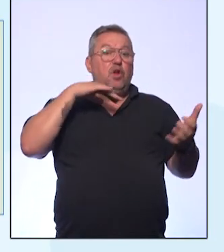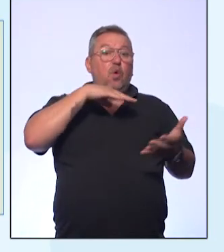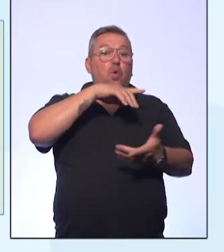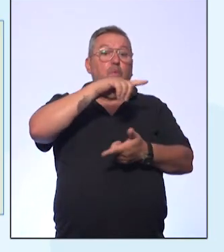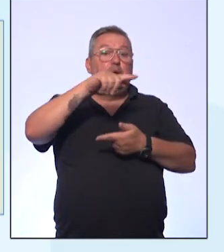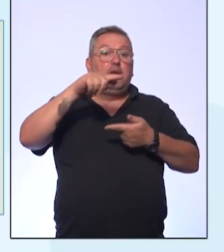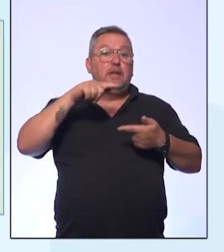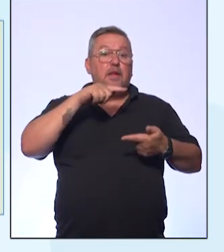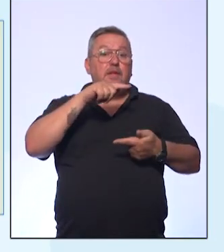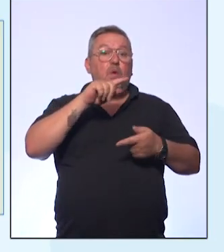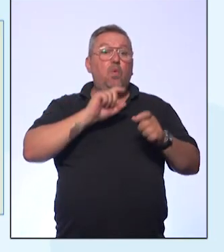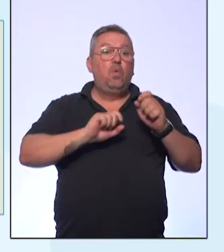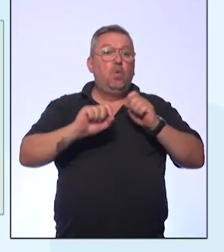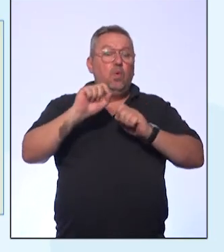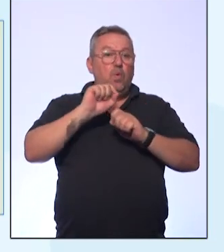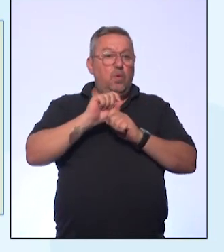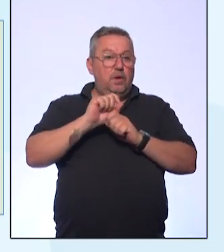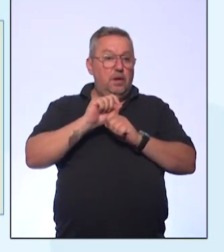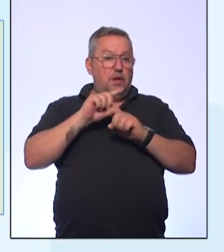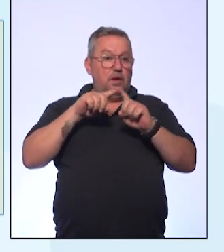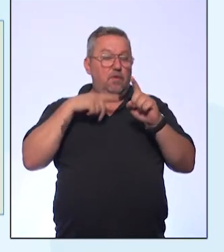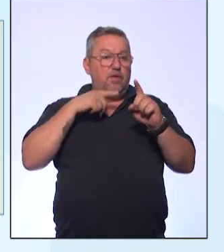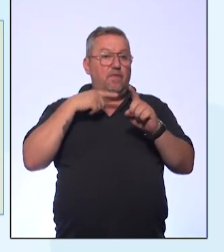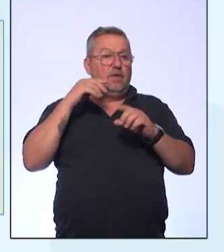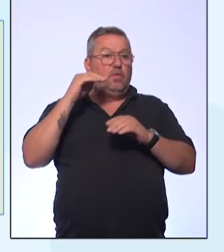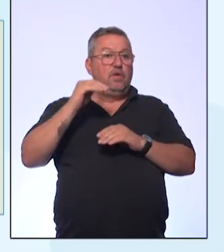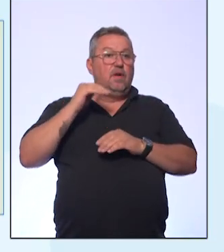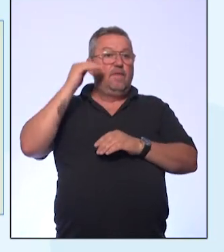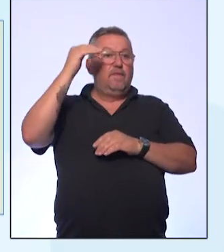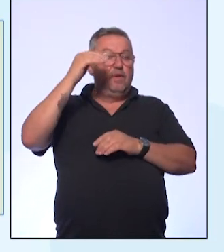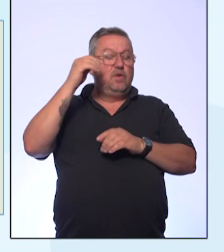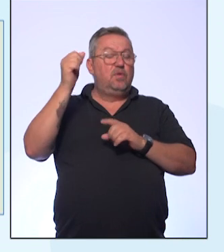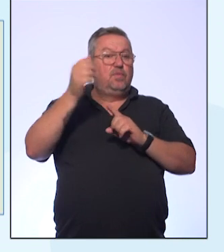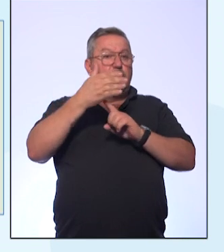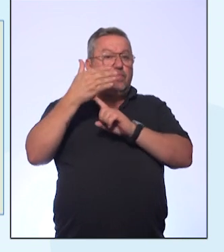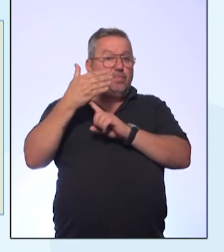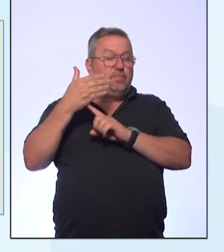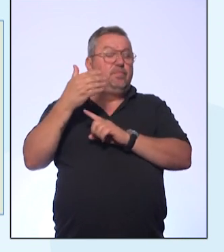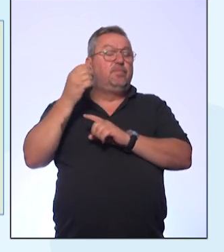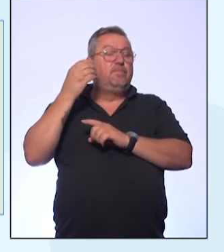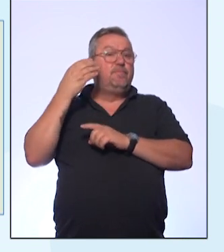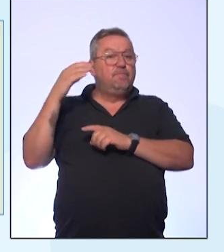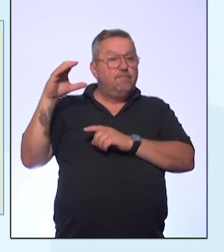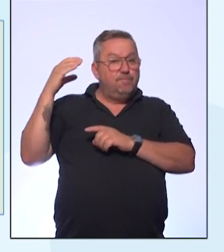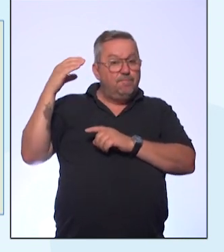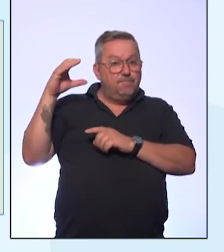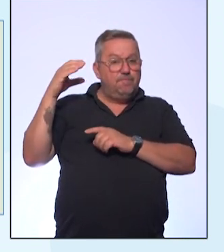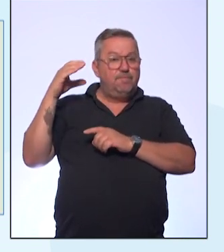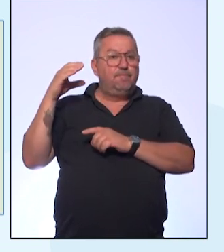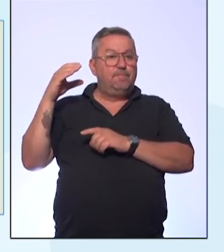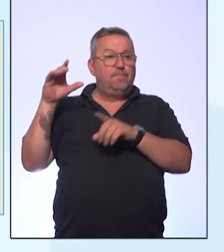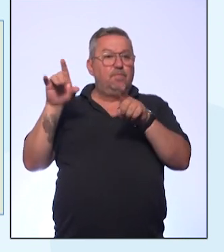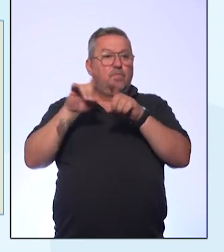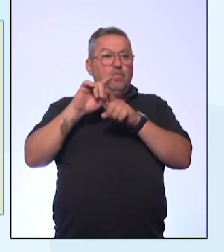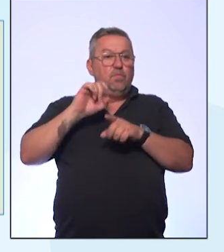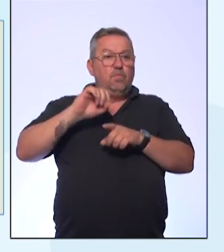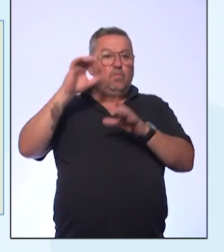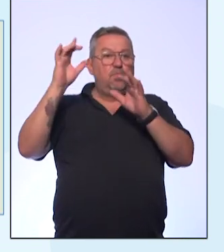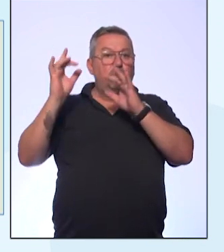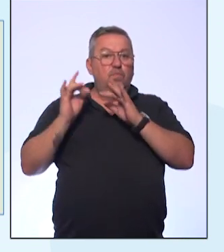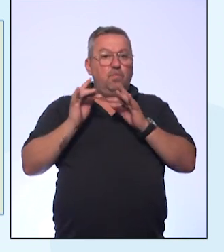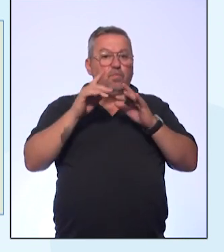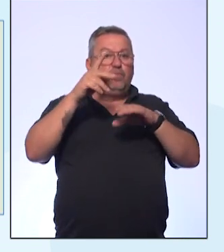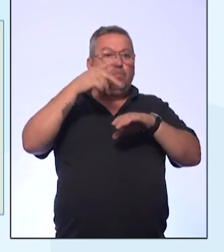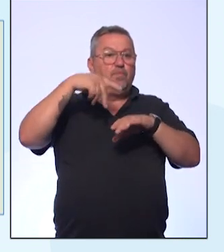no quê? Né? Nos avanços técnicos, científicos e tecnológicos, né? No aumento das relações